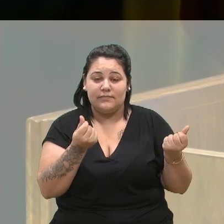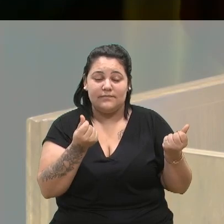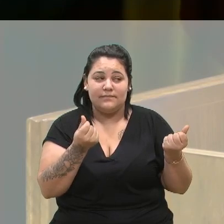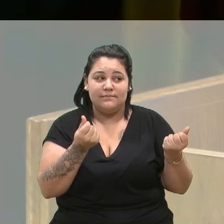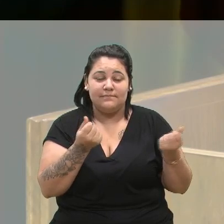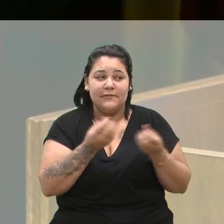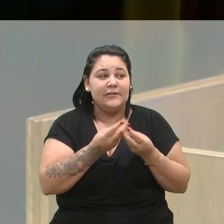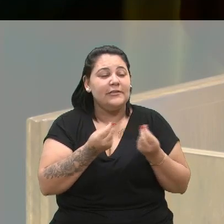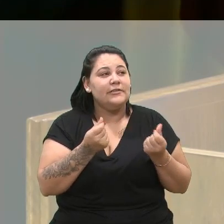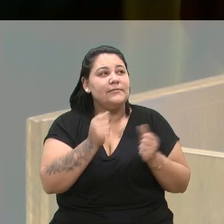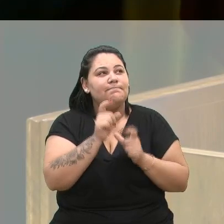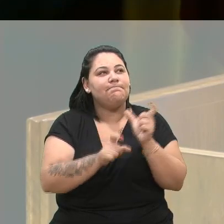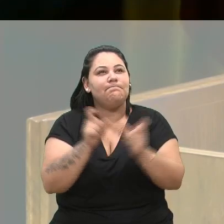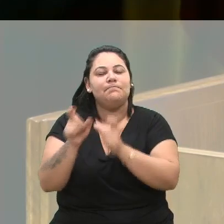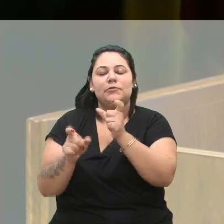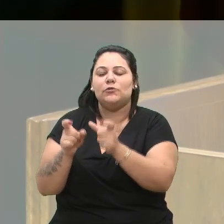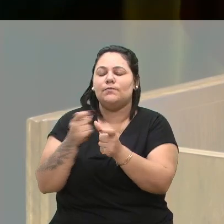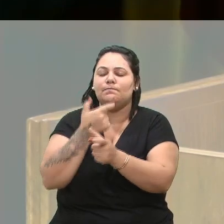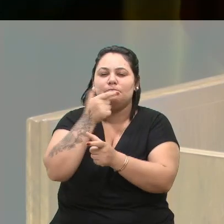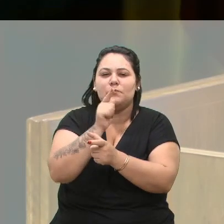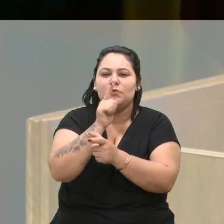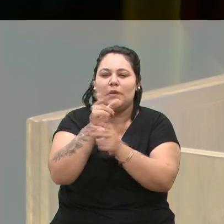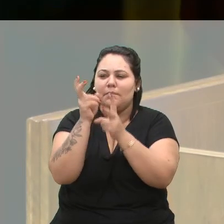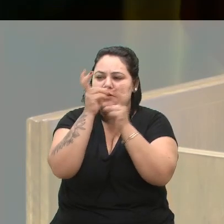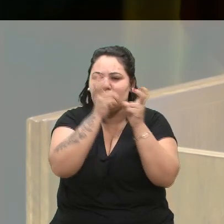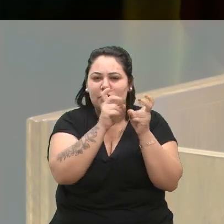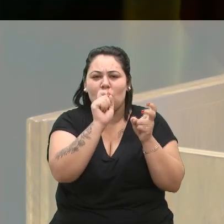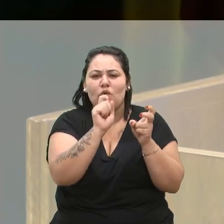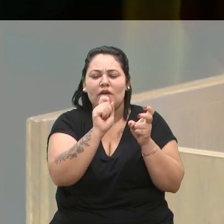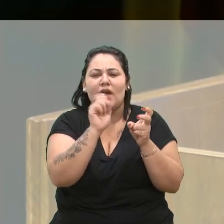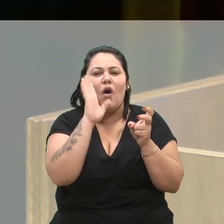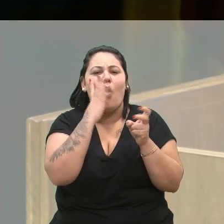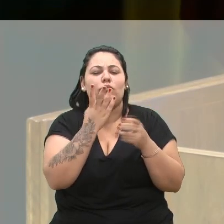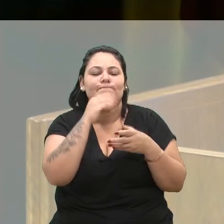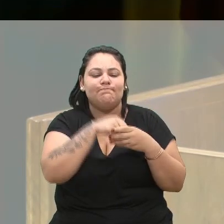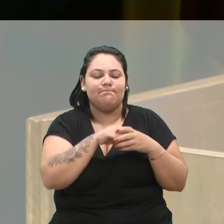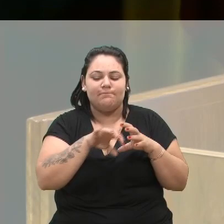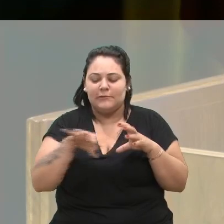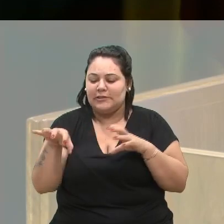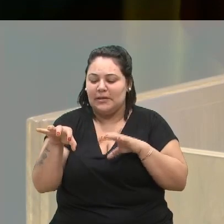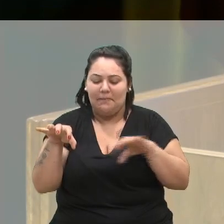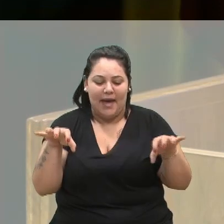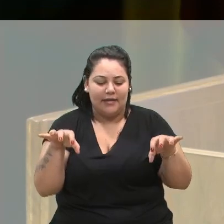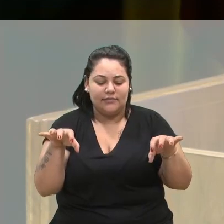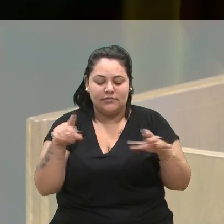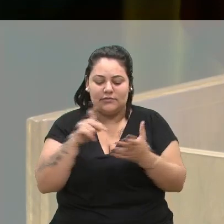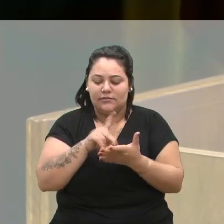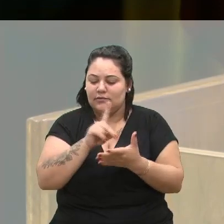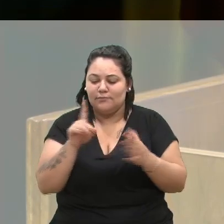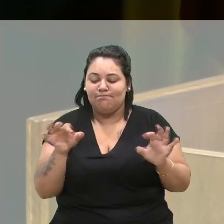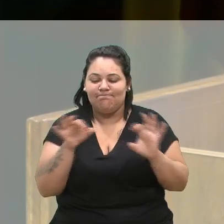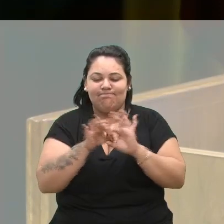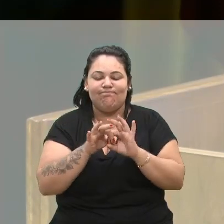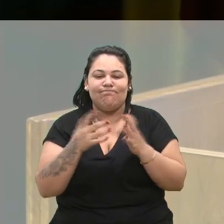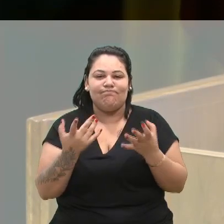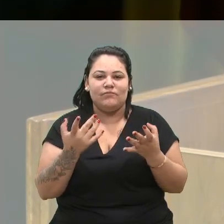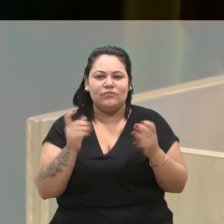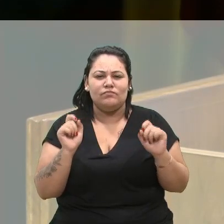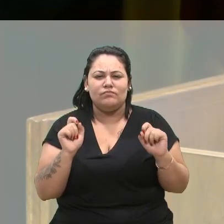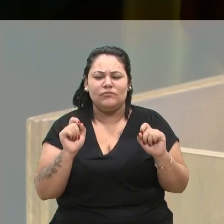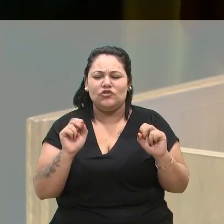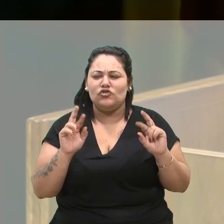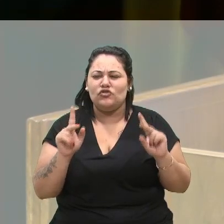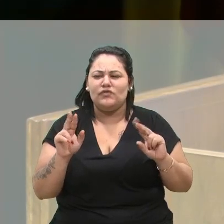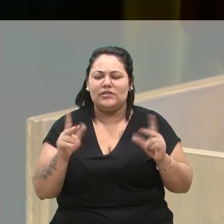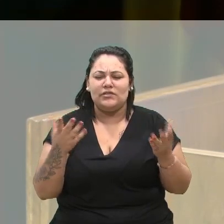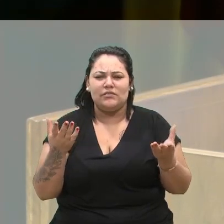quando apenas conseguem identificar o que os separa e não os que os une. Muitas das